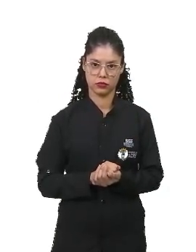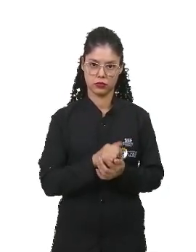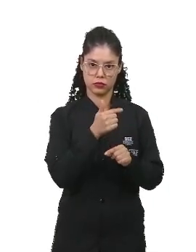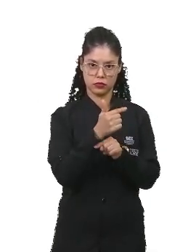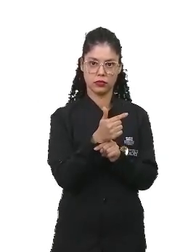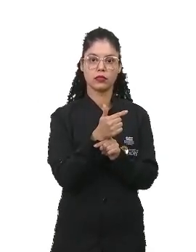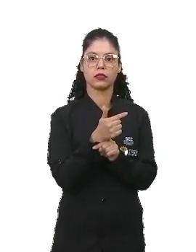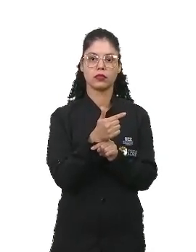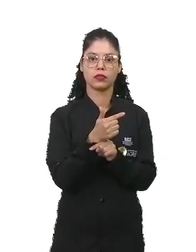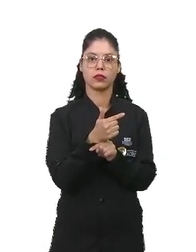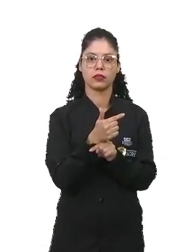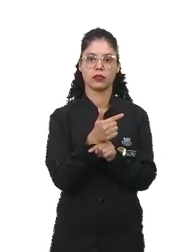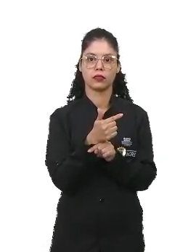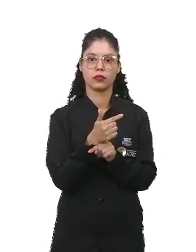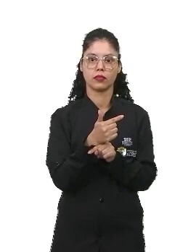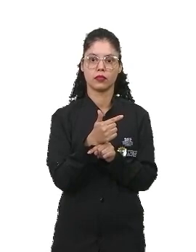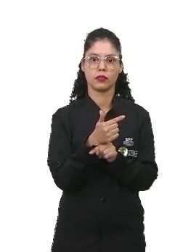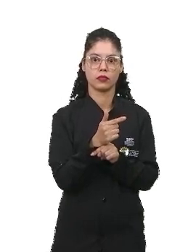2